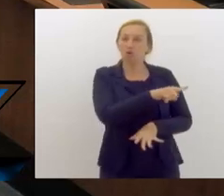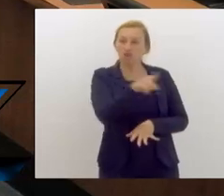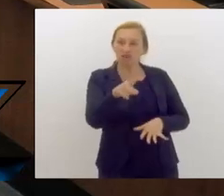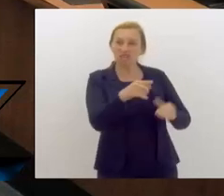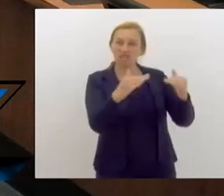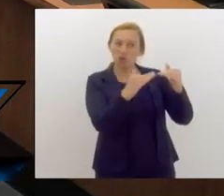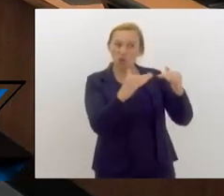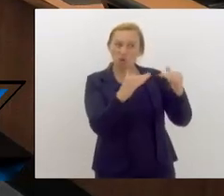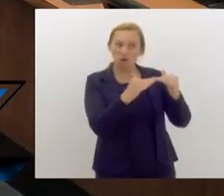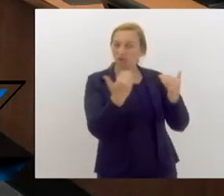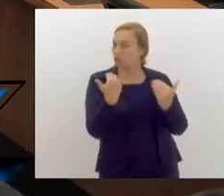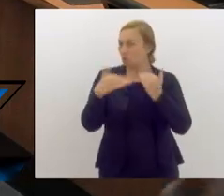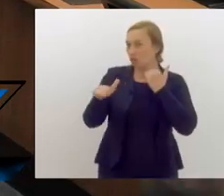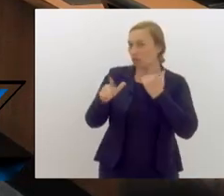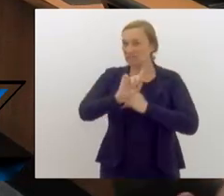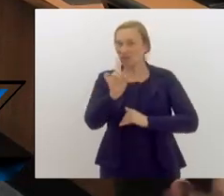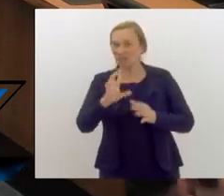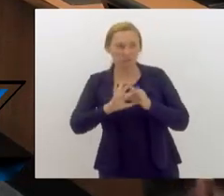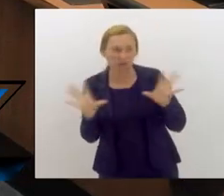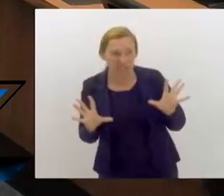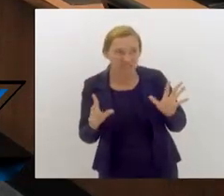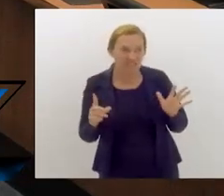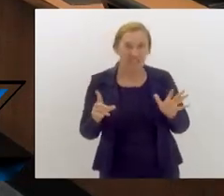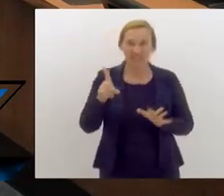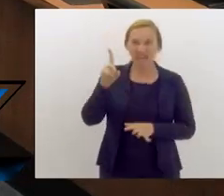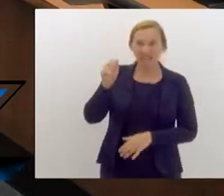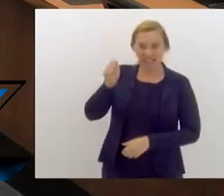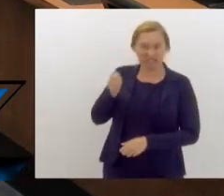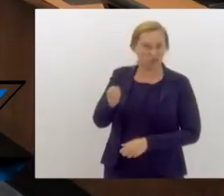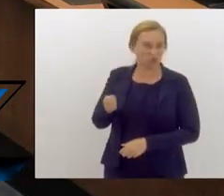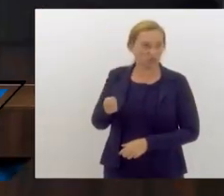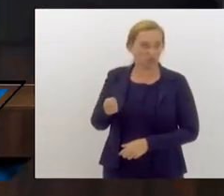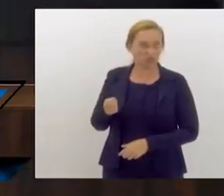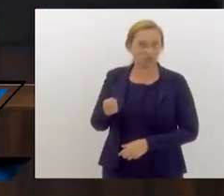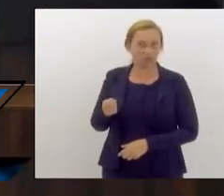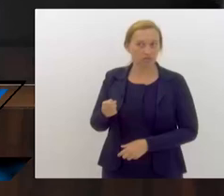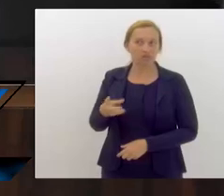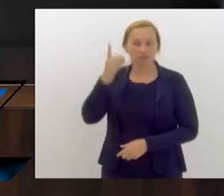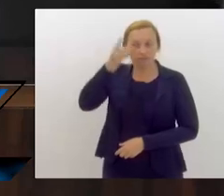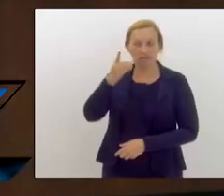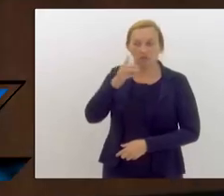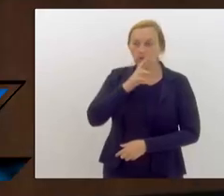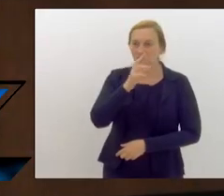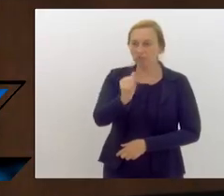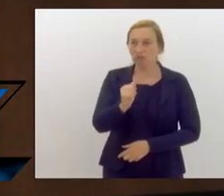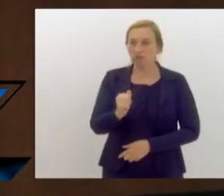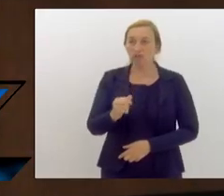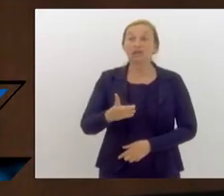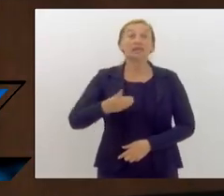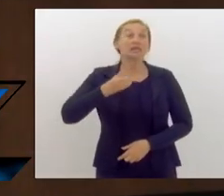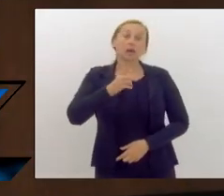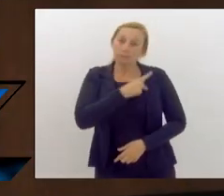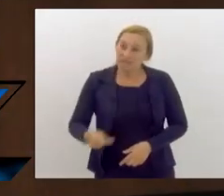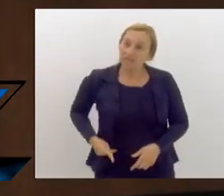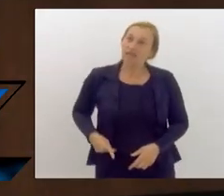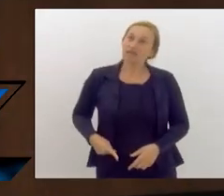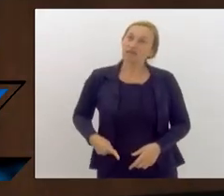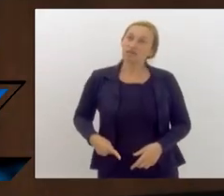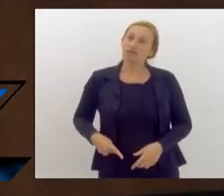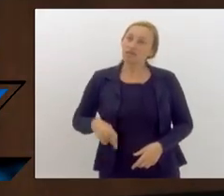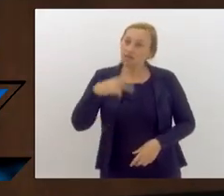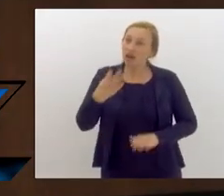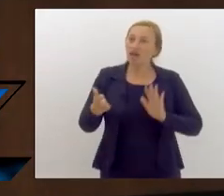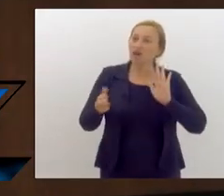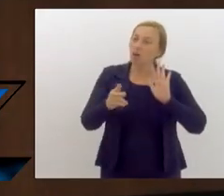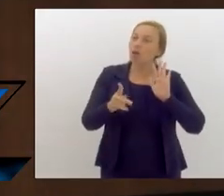vocês discordam é mais Democracia é ditadura Presidente eles emendaram eles emendaram uma